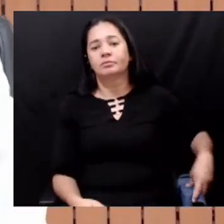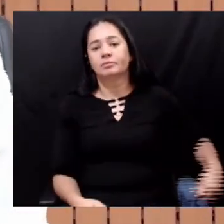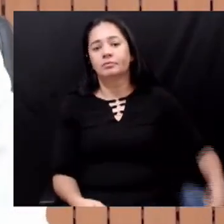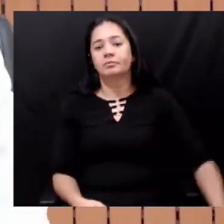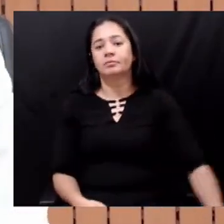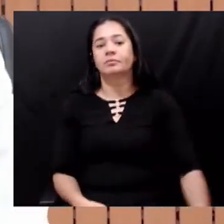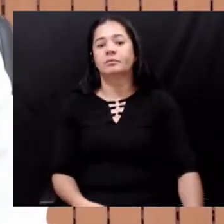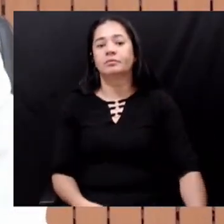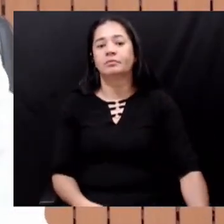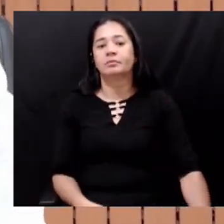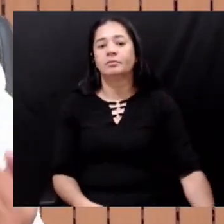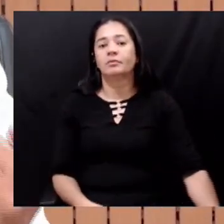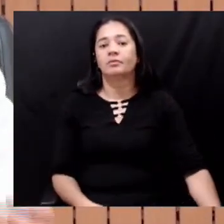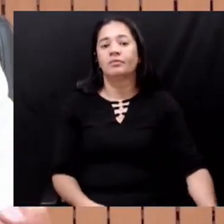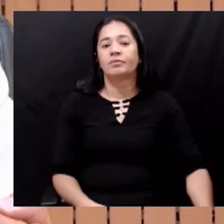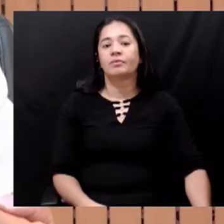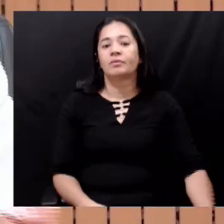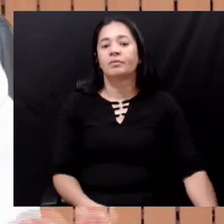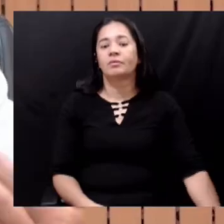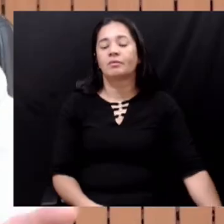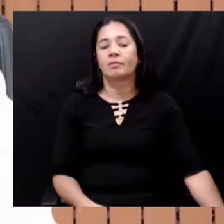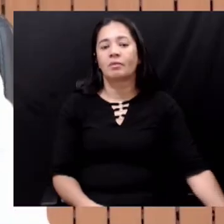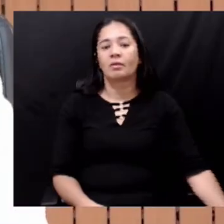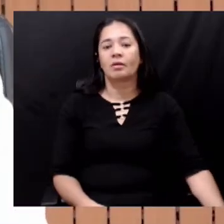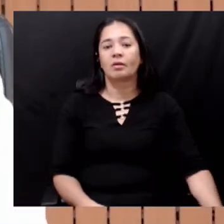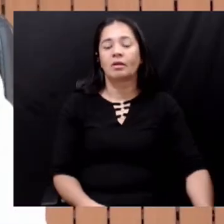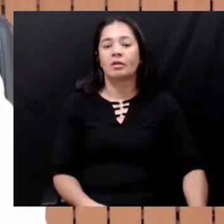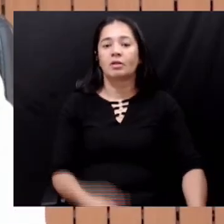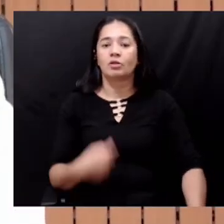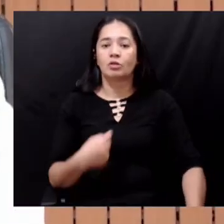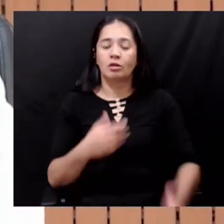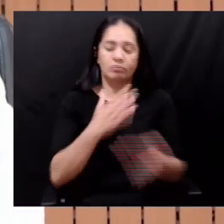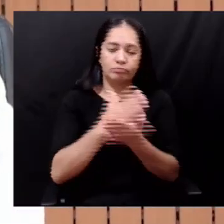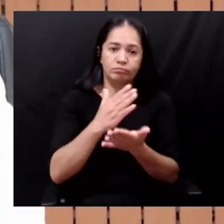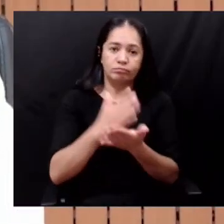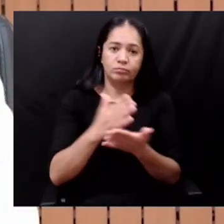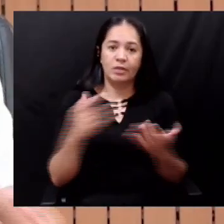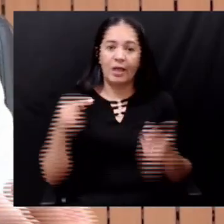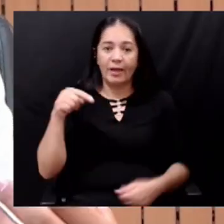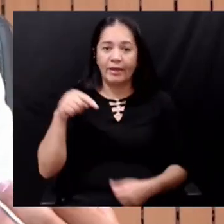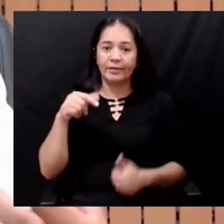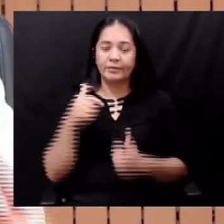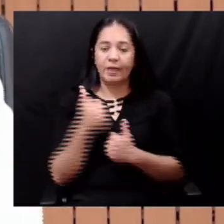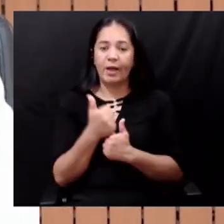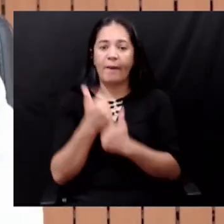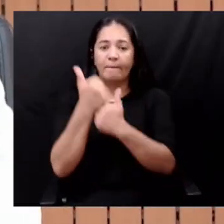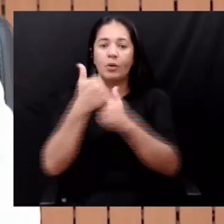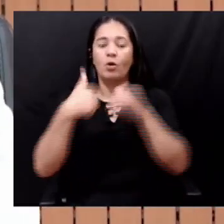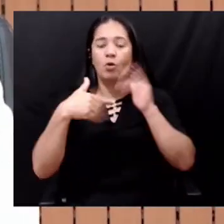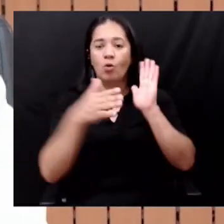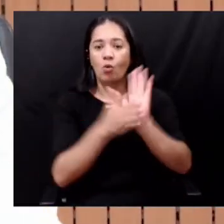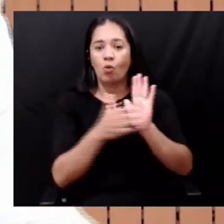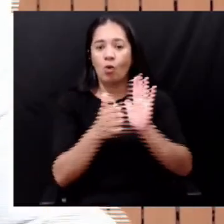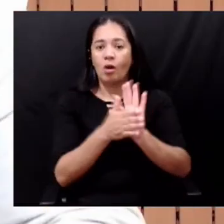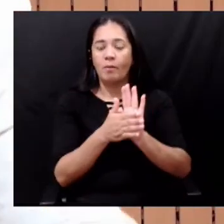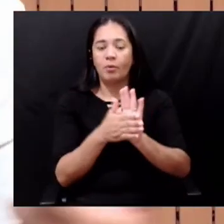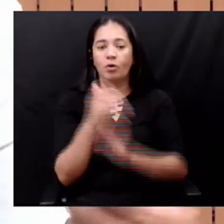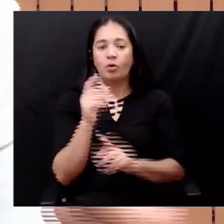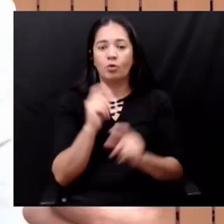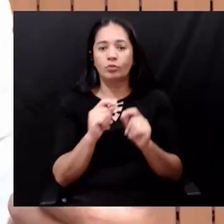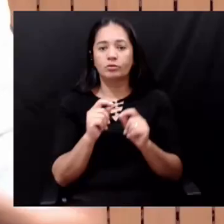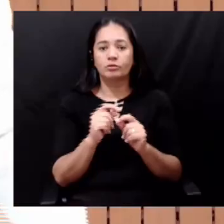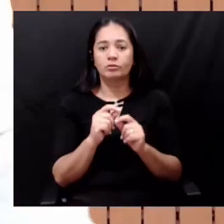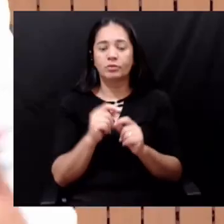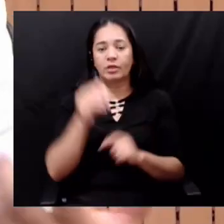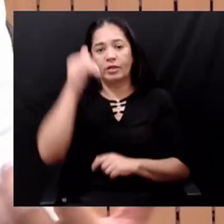partilha. Como aqui é apoio, e a proposta é de interferir o mínimo possível naquilo que